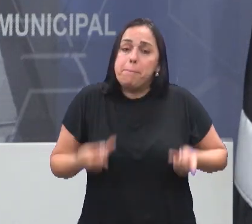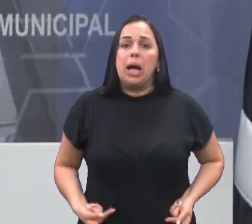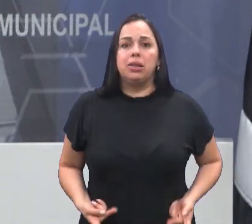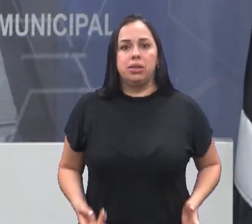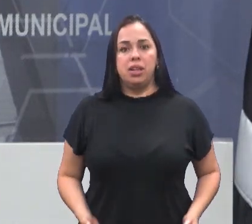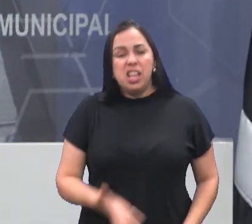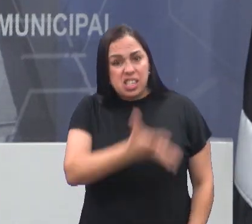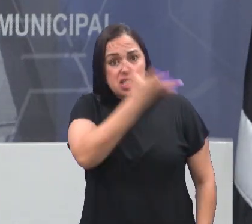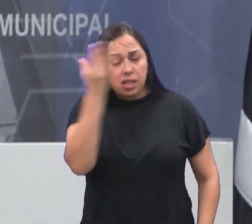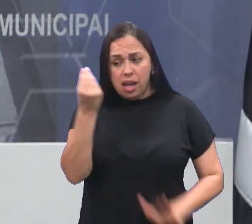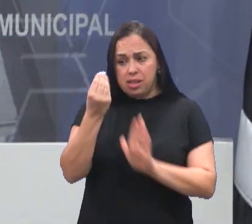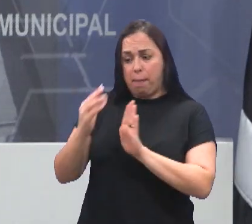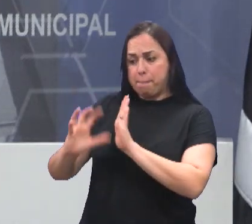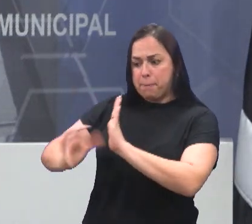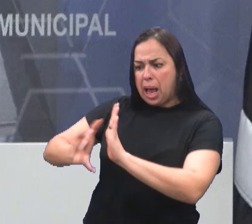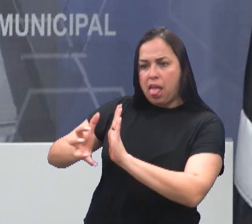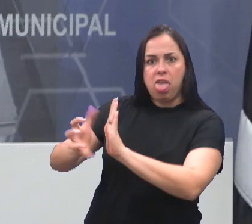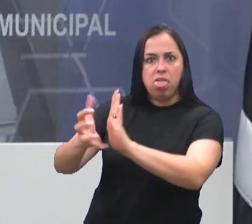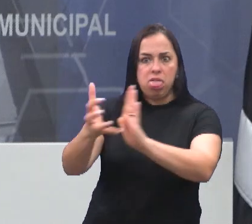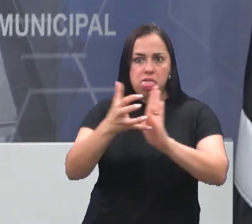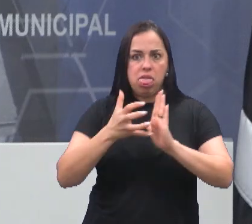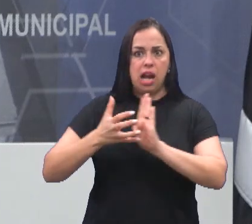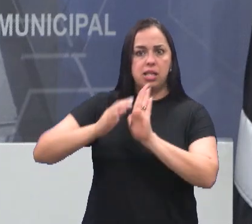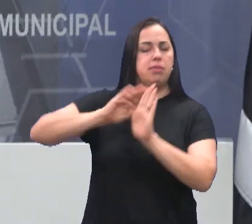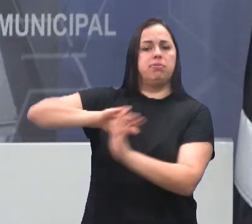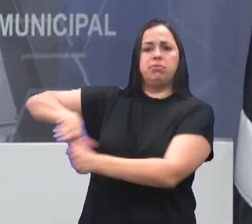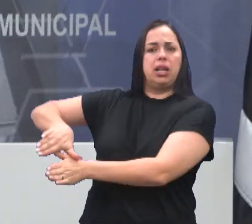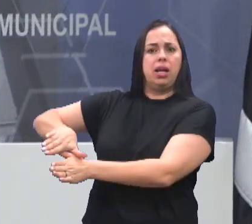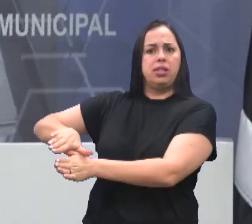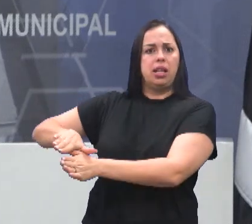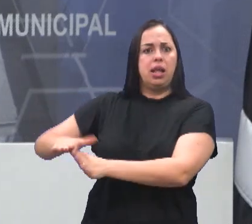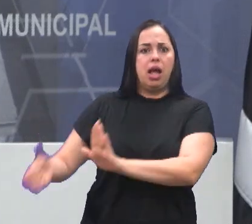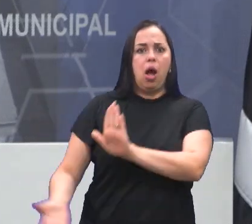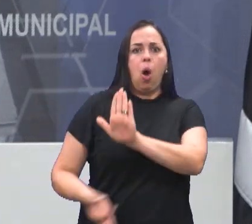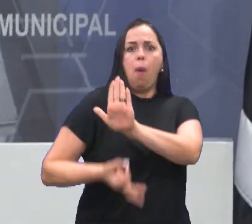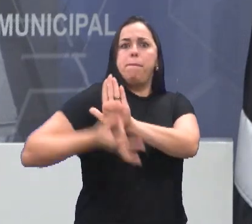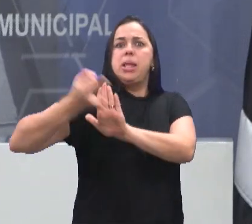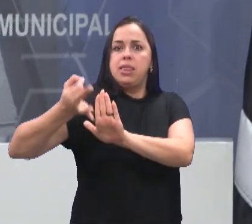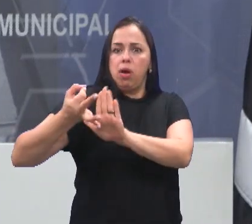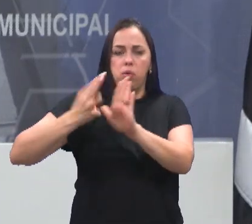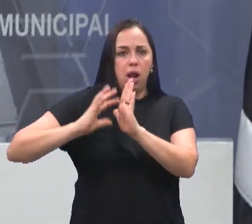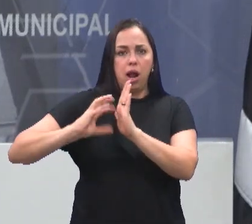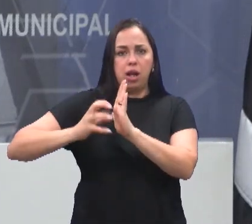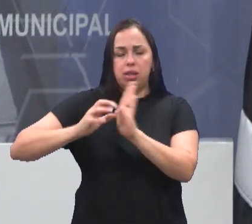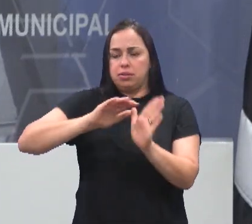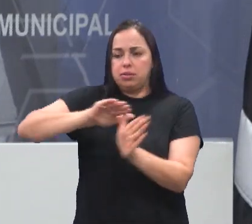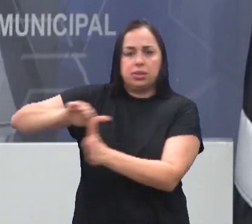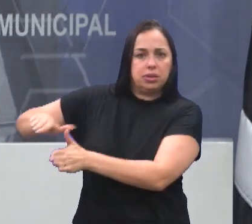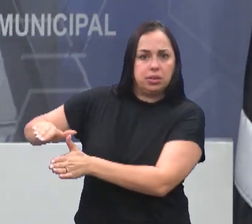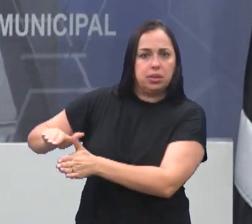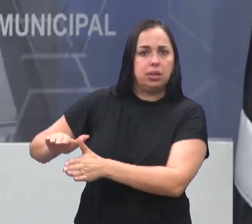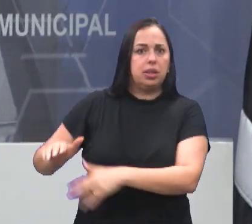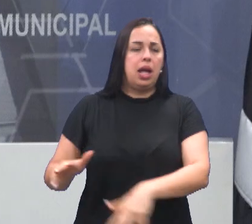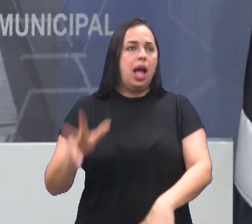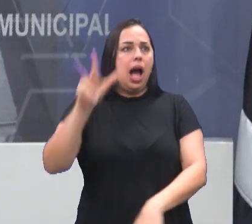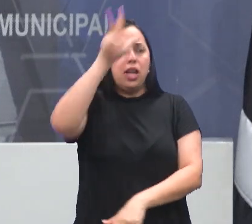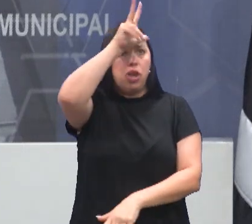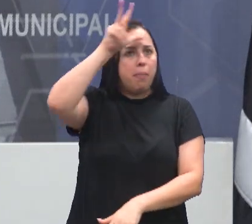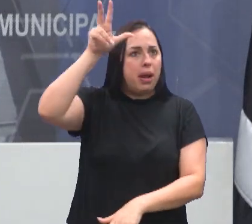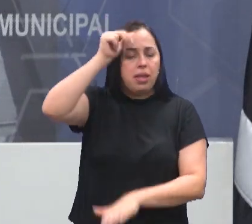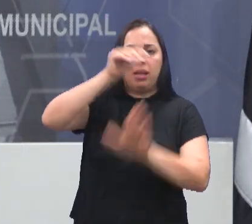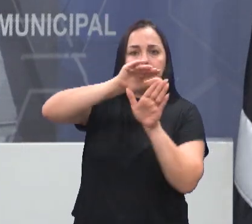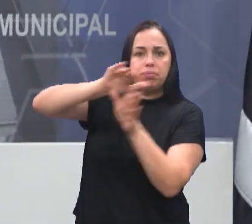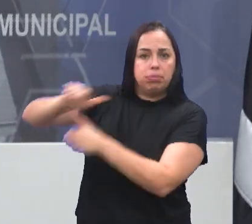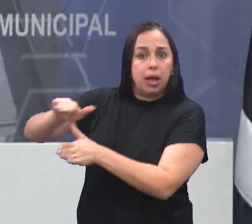as questões partidárias, esqueçam as questões ideológicas partidárias, a questão da prefeitura municipal. Nós temos aqui